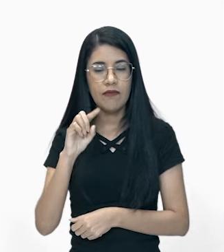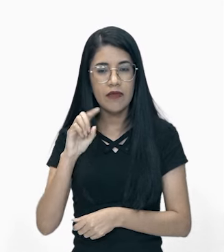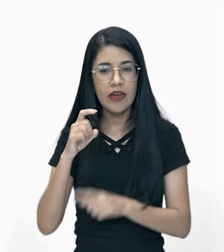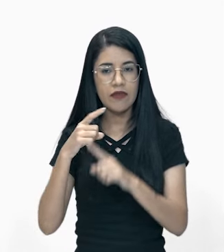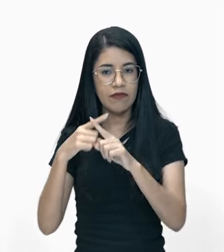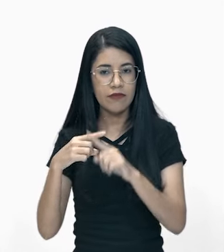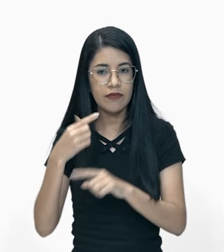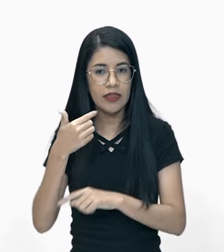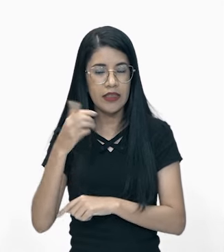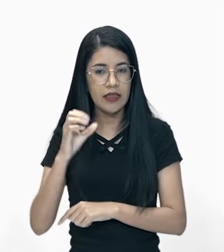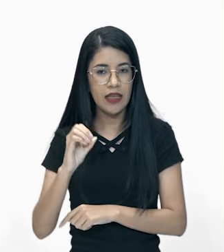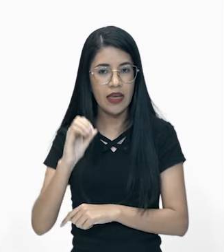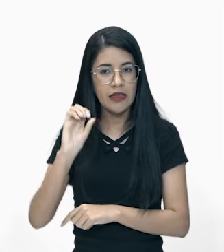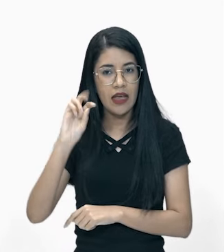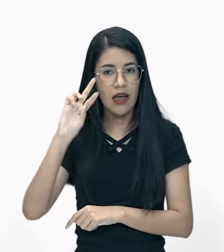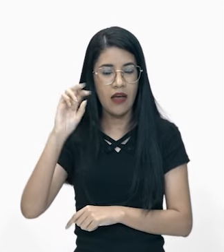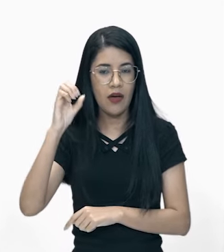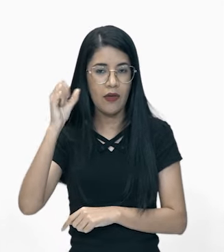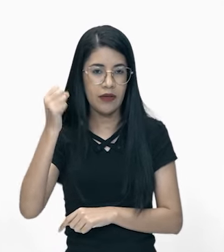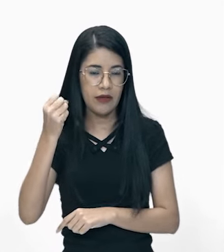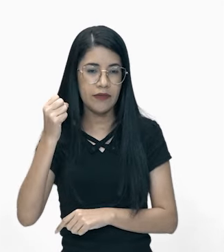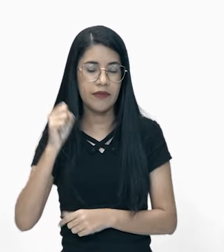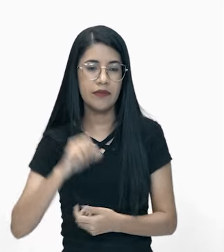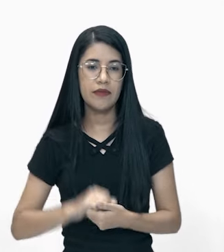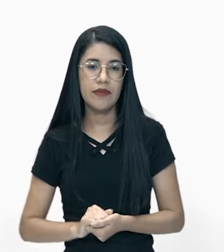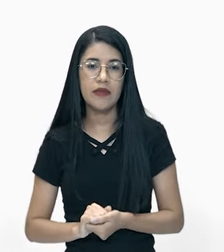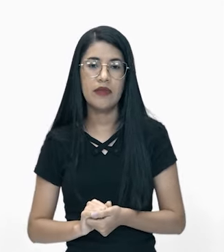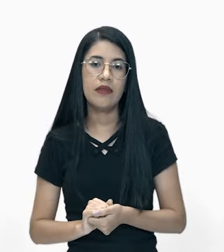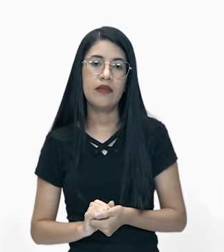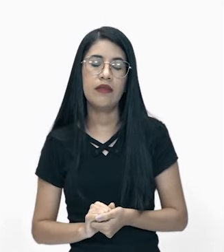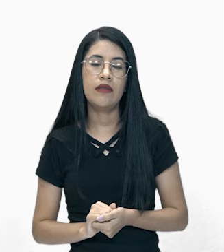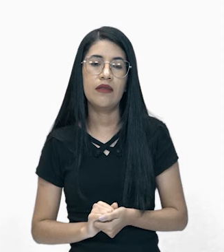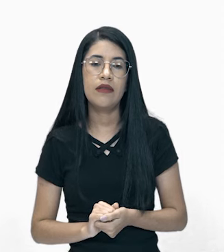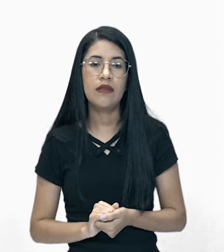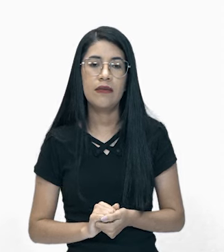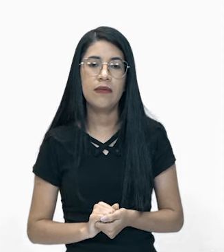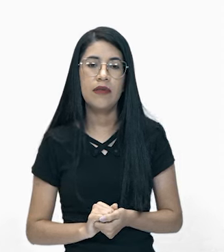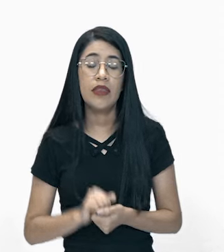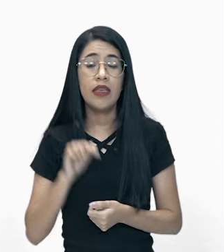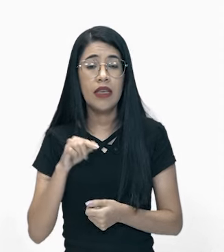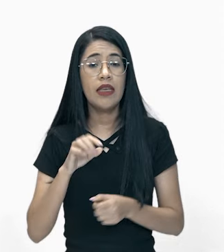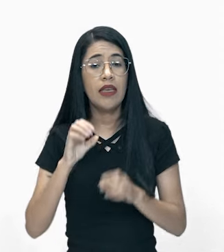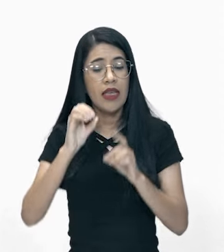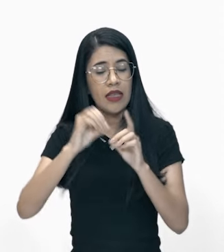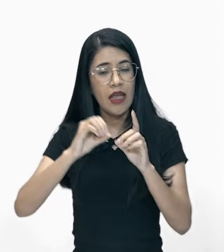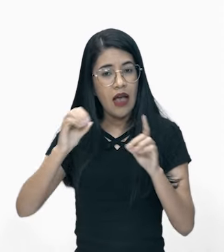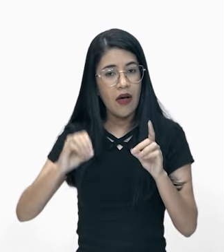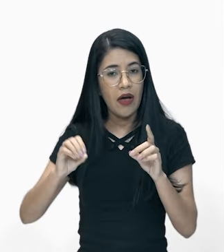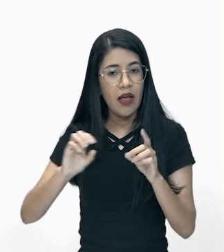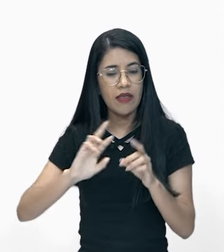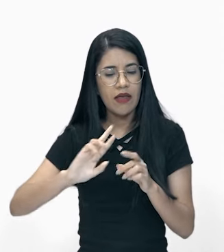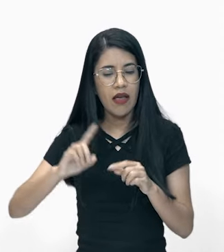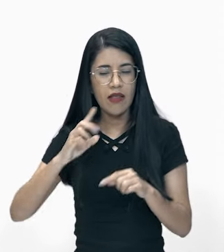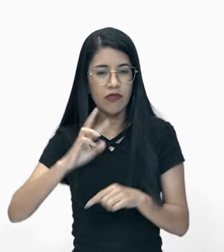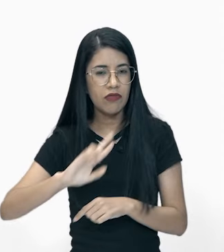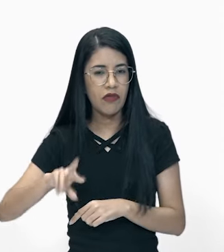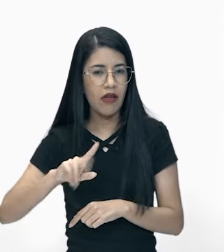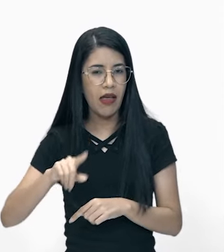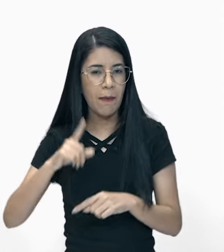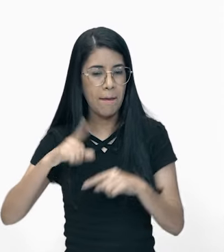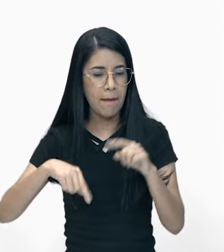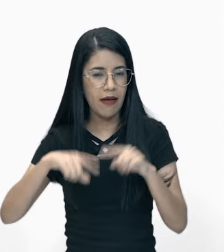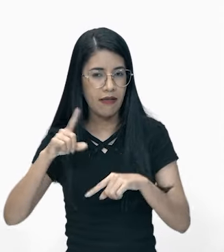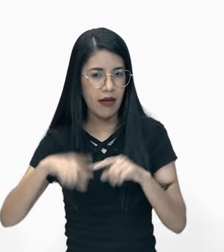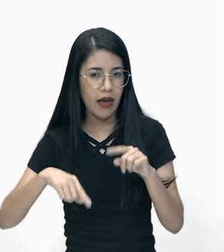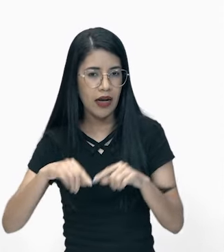à oitava metros por segundo. É um número muito grande. E essas ondas não transportam matéria,